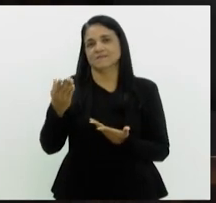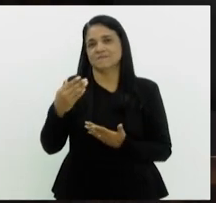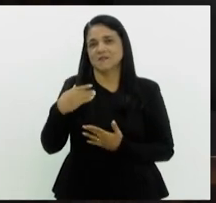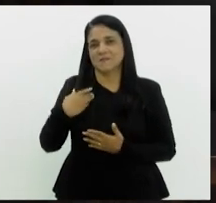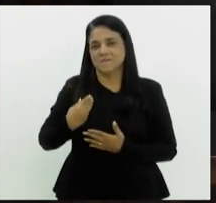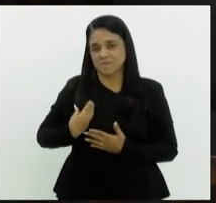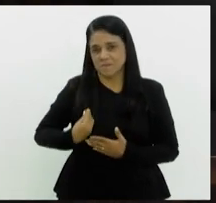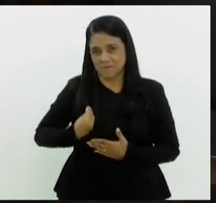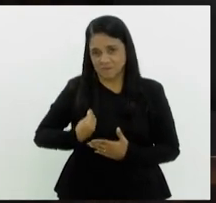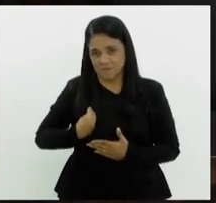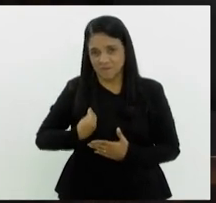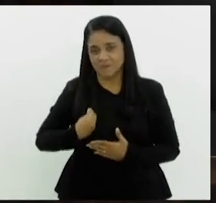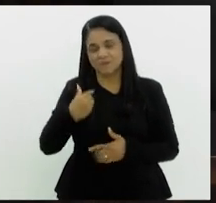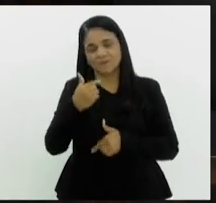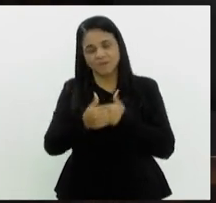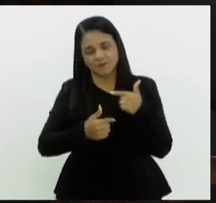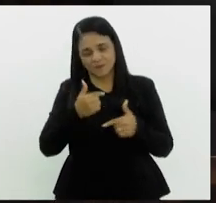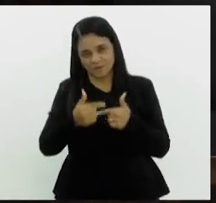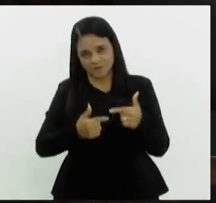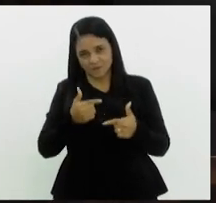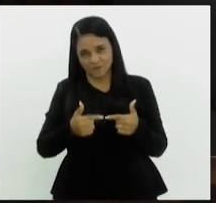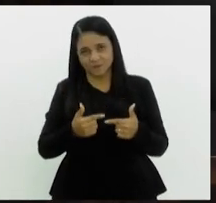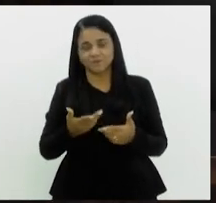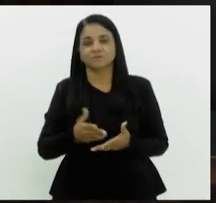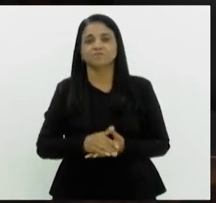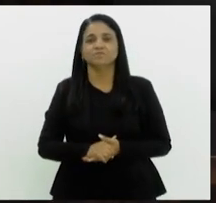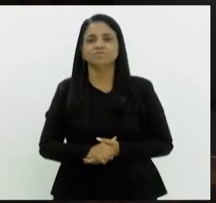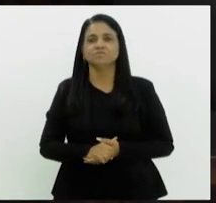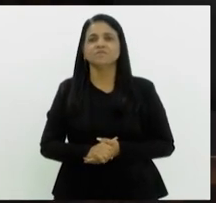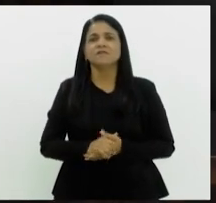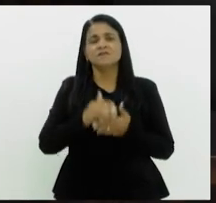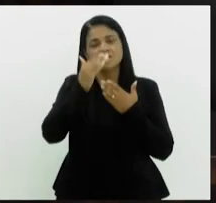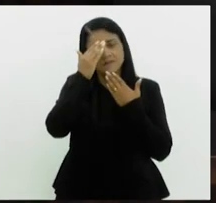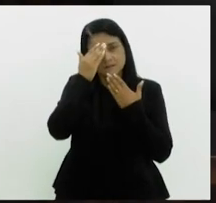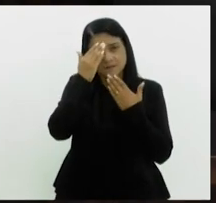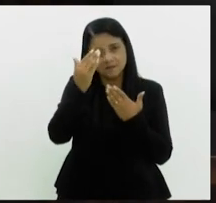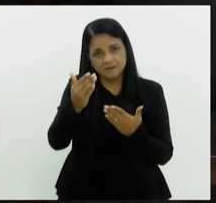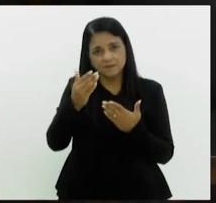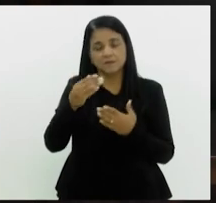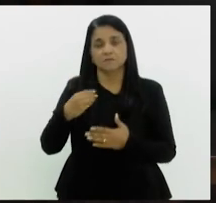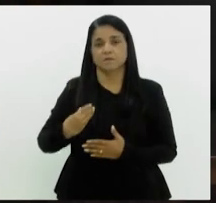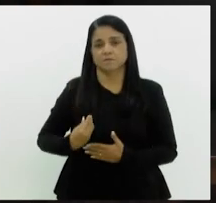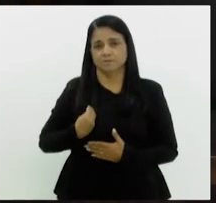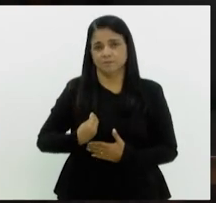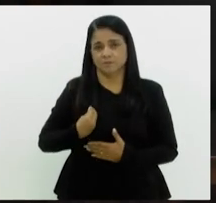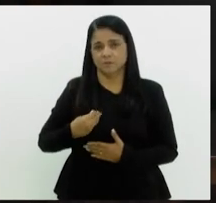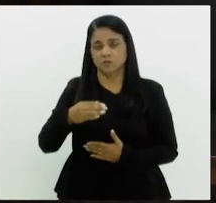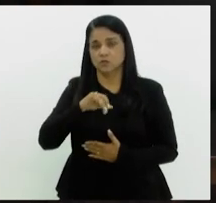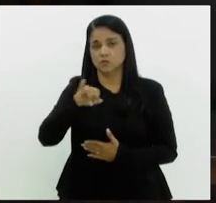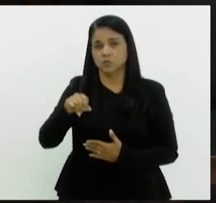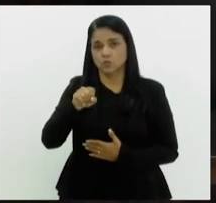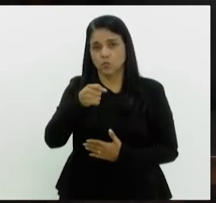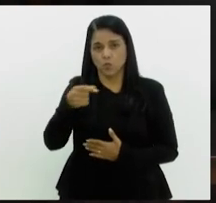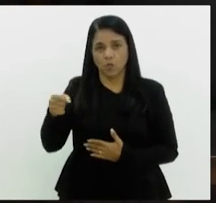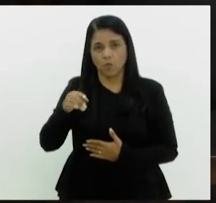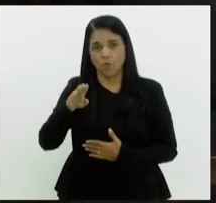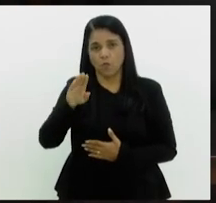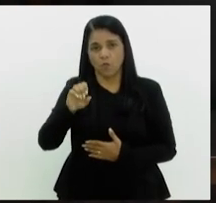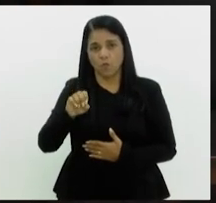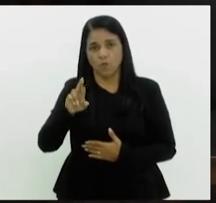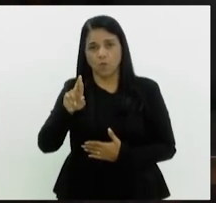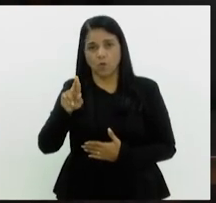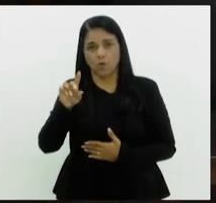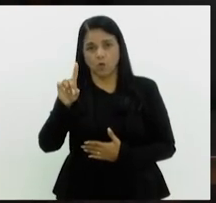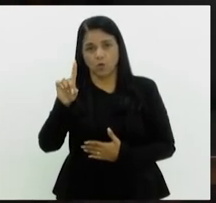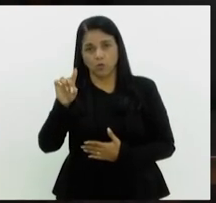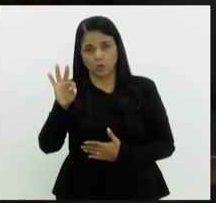presença e pelo seu trabalho. Agradecer aqui também a presença do João Bordró, que é presidente do Espaço Cultural